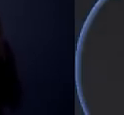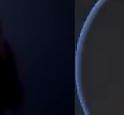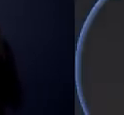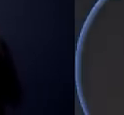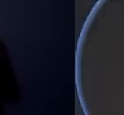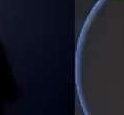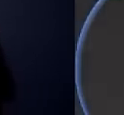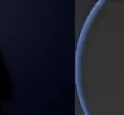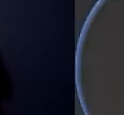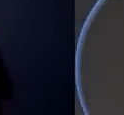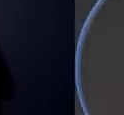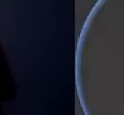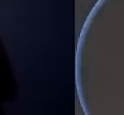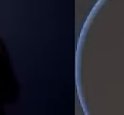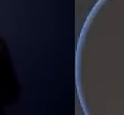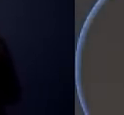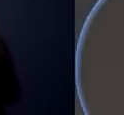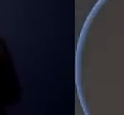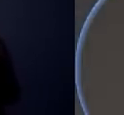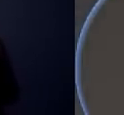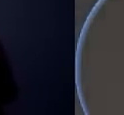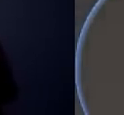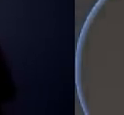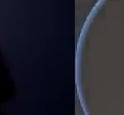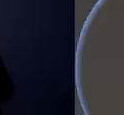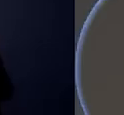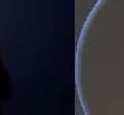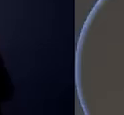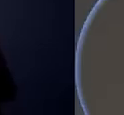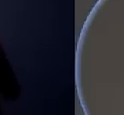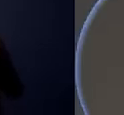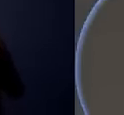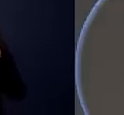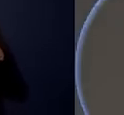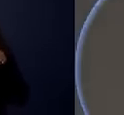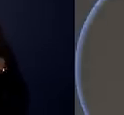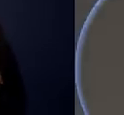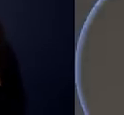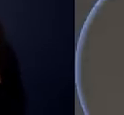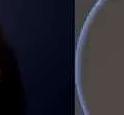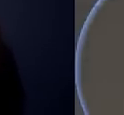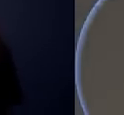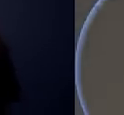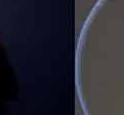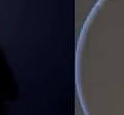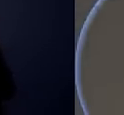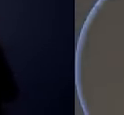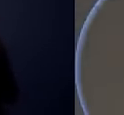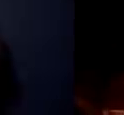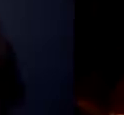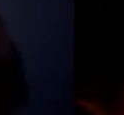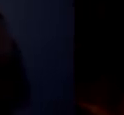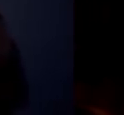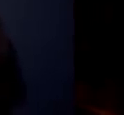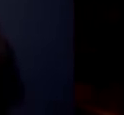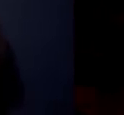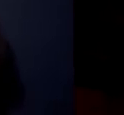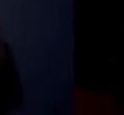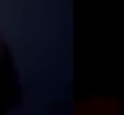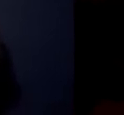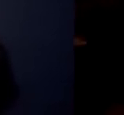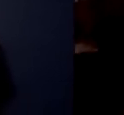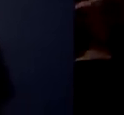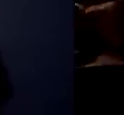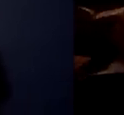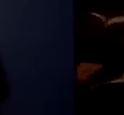Gustavo Guimarães secretário executivo do Ministério do planejamento e Mansueto Almeida economista chefe do BTG pactual